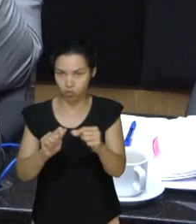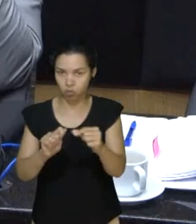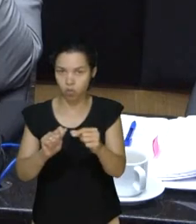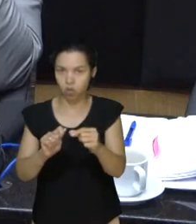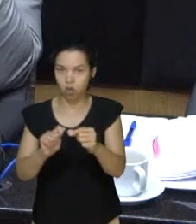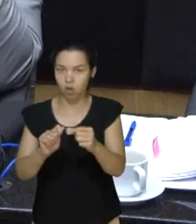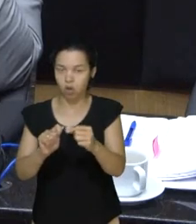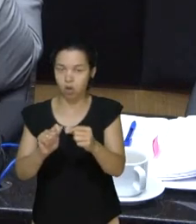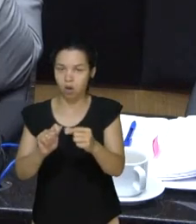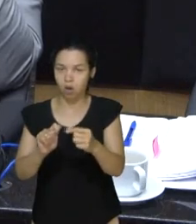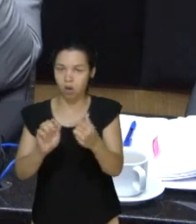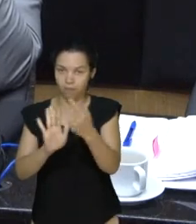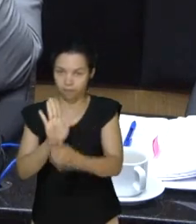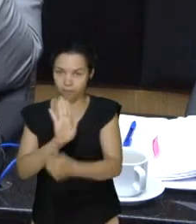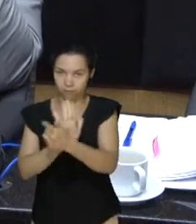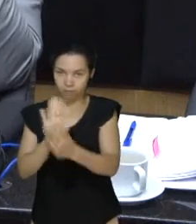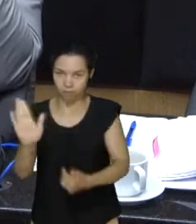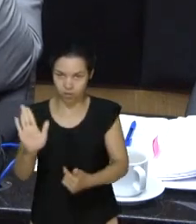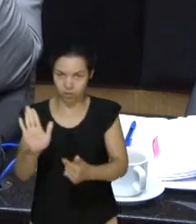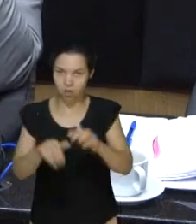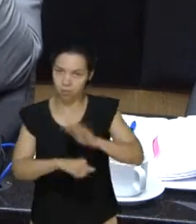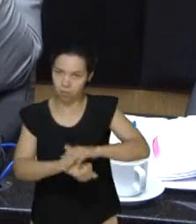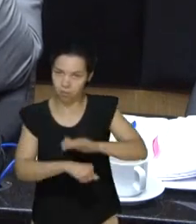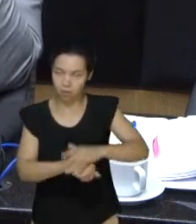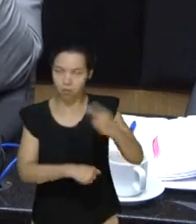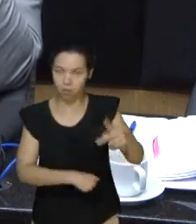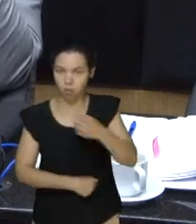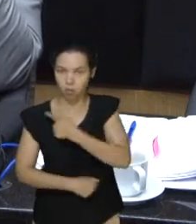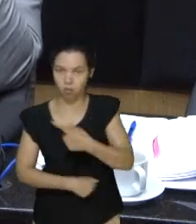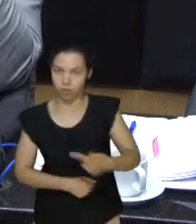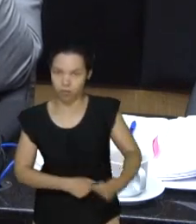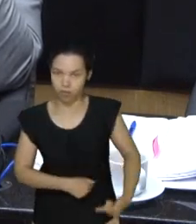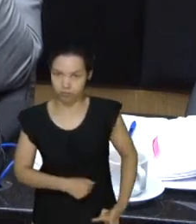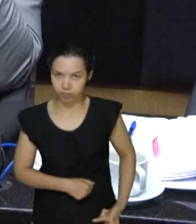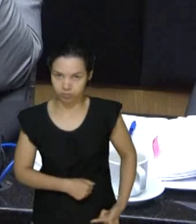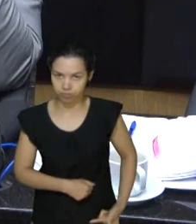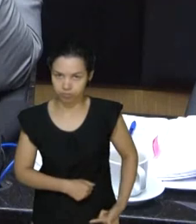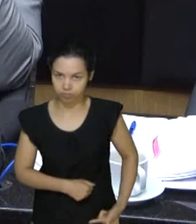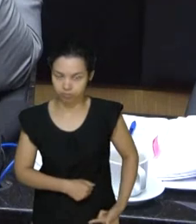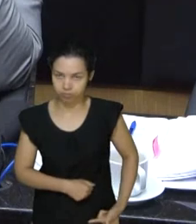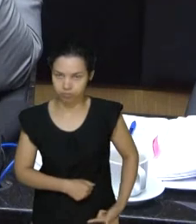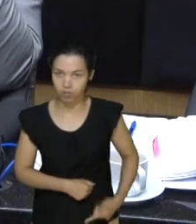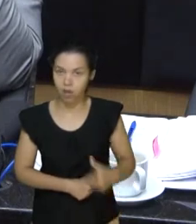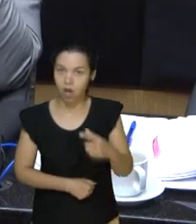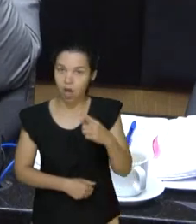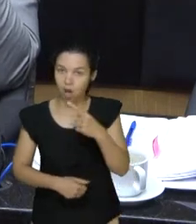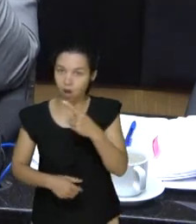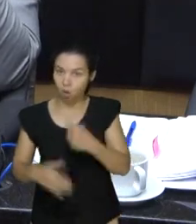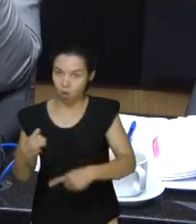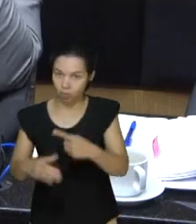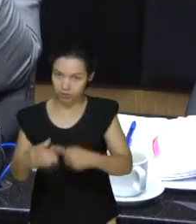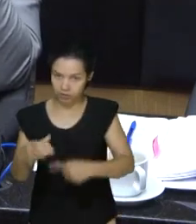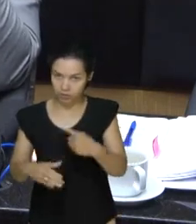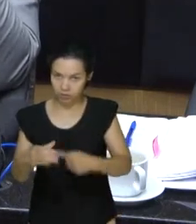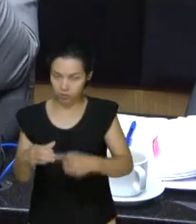sendo vetados pelo governo. A Comissão de Constituição e